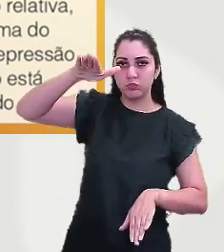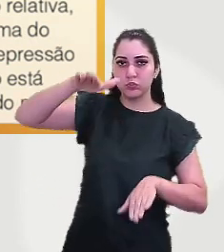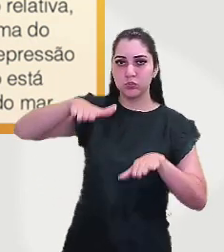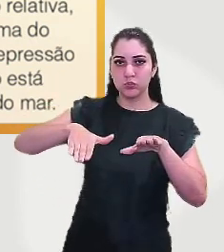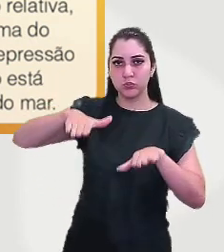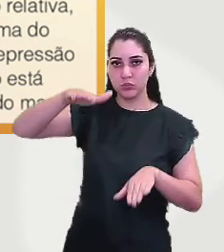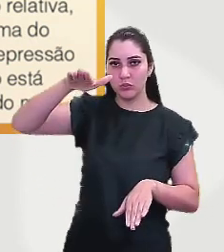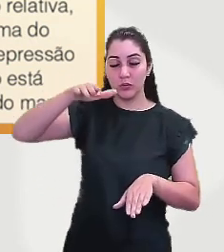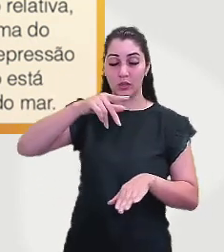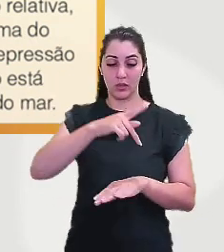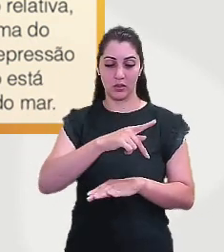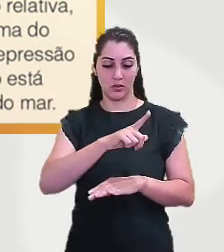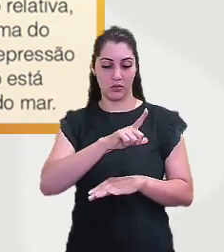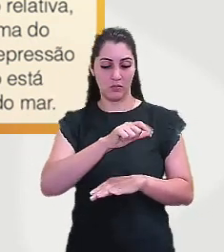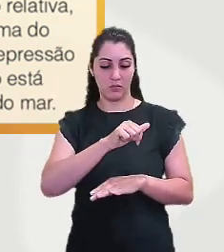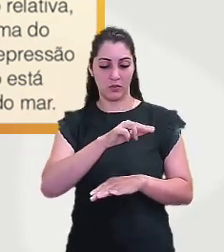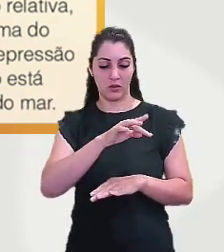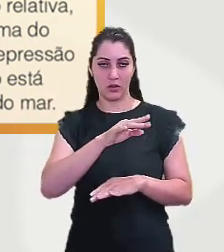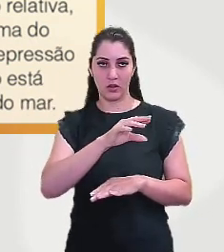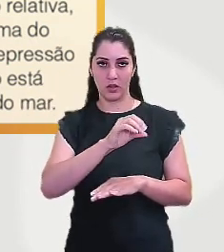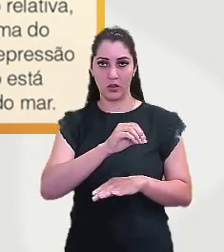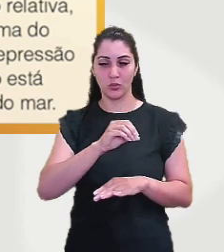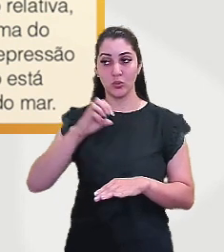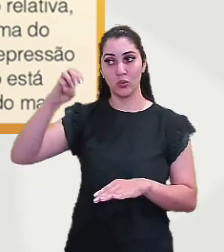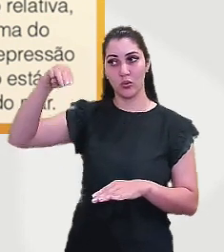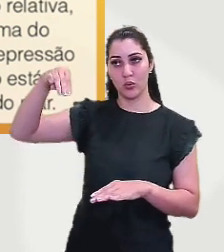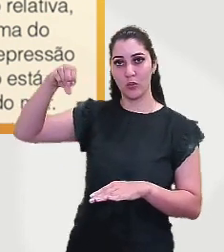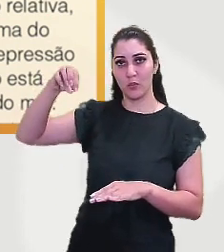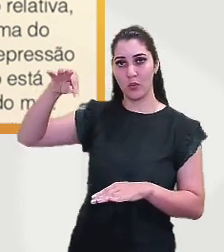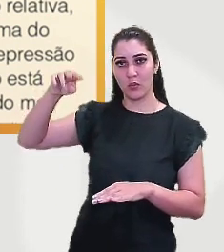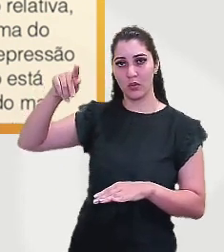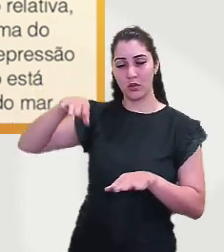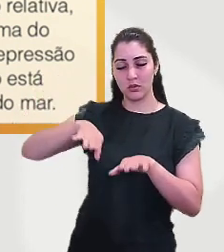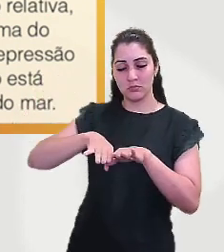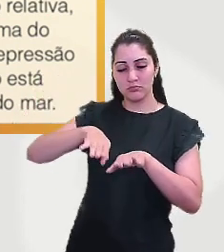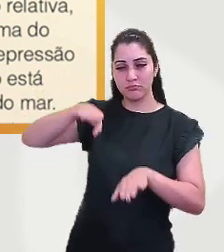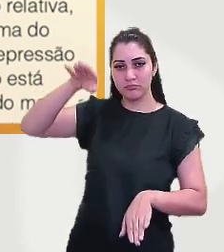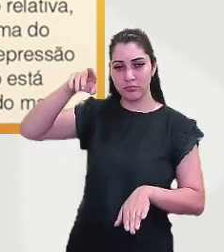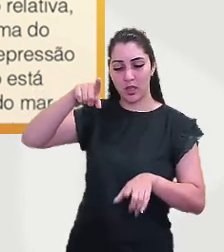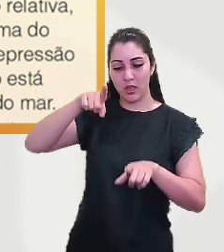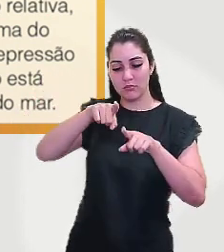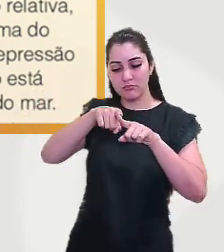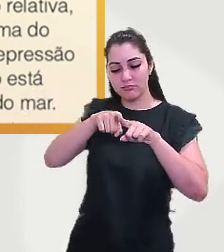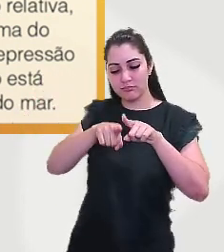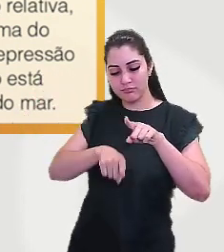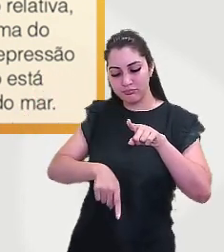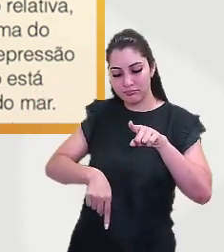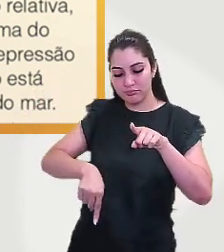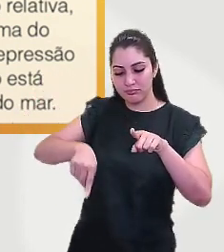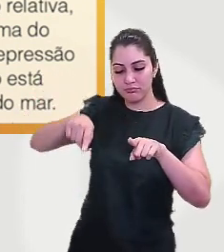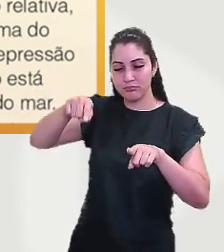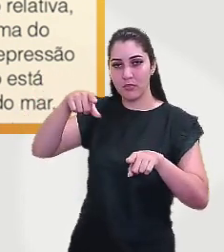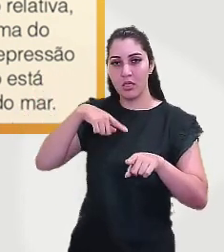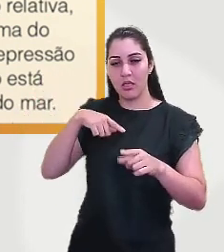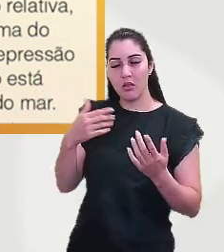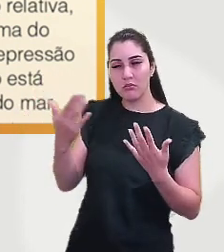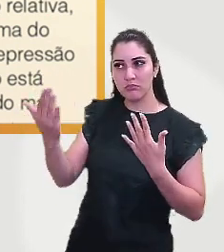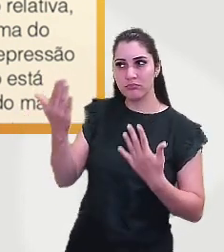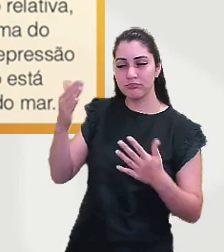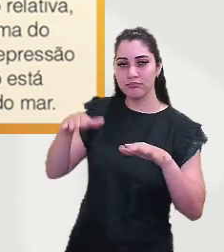que a gente chama uma depressão, porque ela tem uma profundidade maior, ela é circuncidada por duas áreas mais